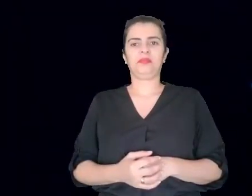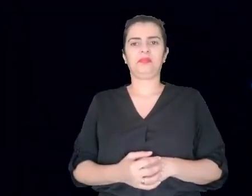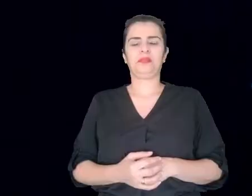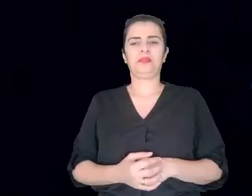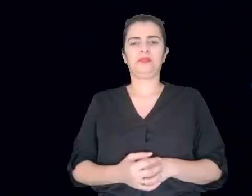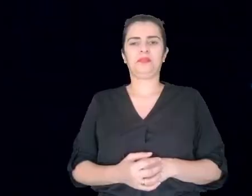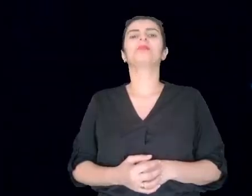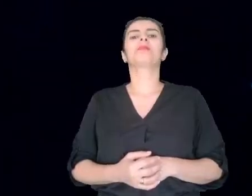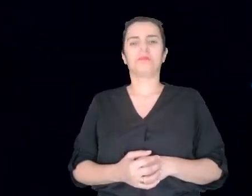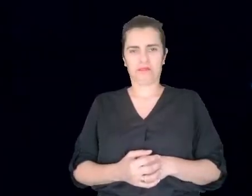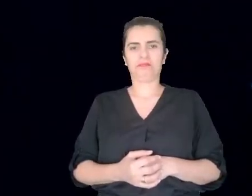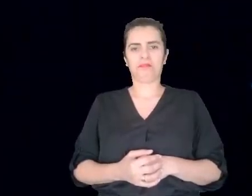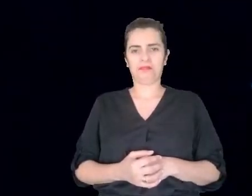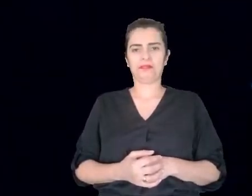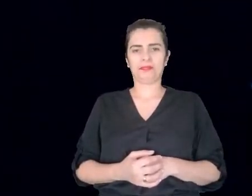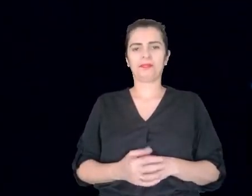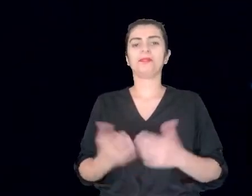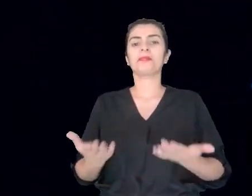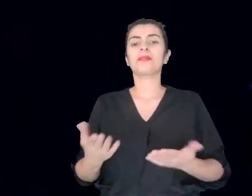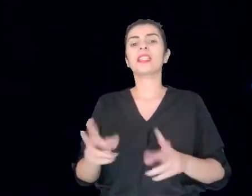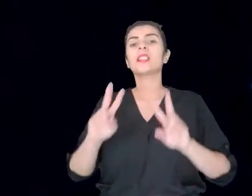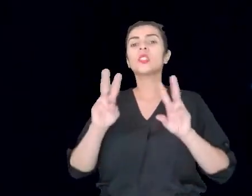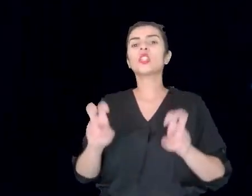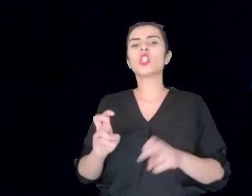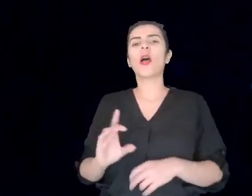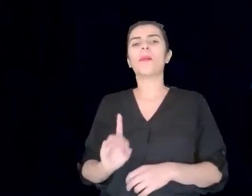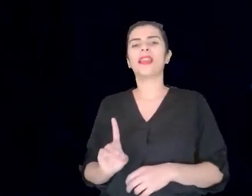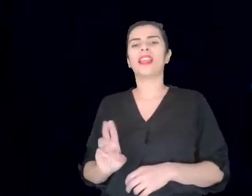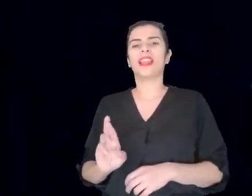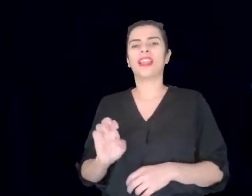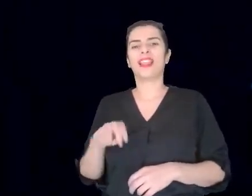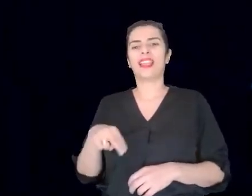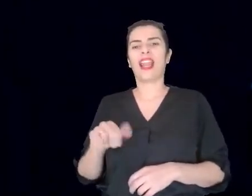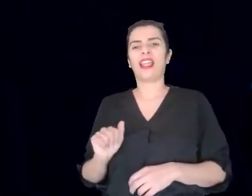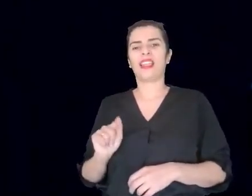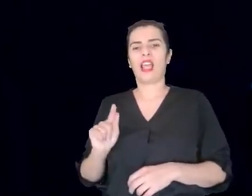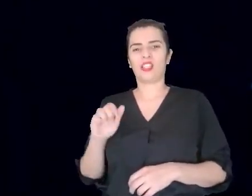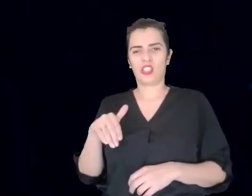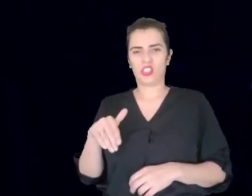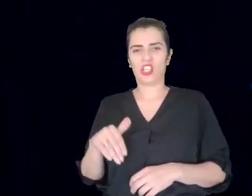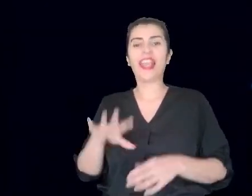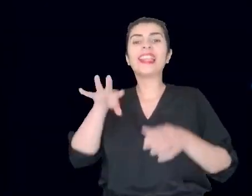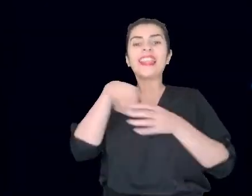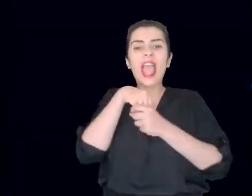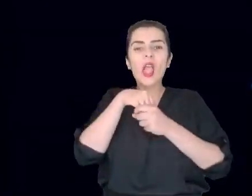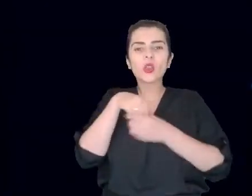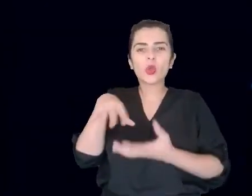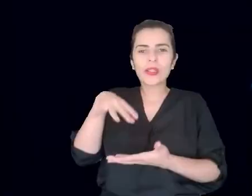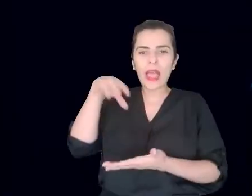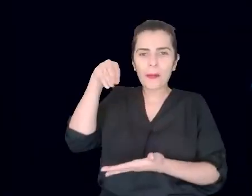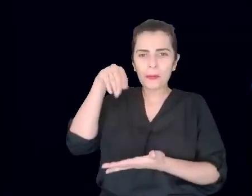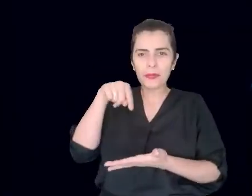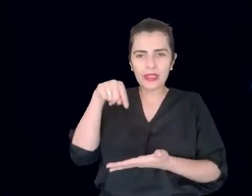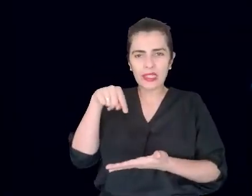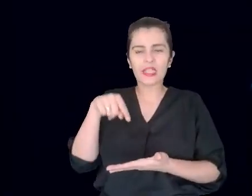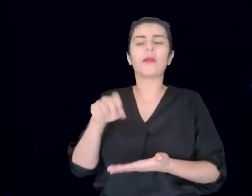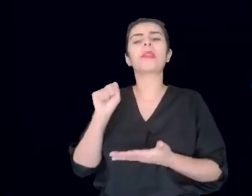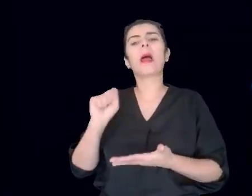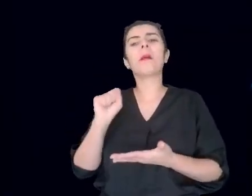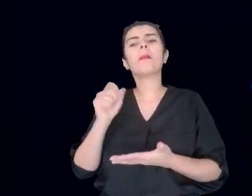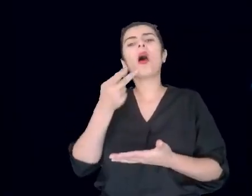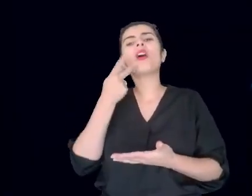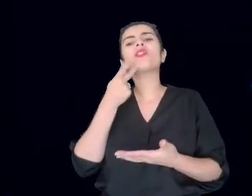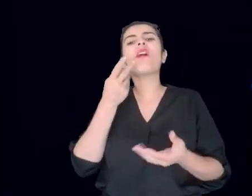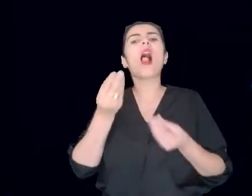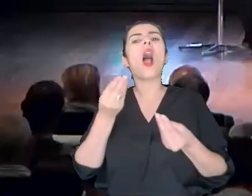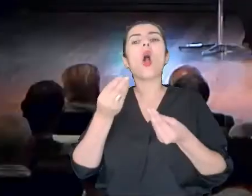Em relação a drenagens internas da pilha, se você poderia passar uma breve concepção geral dos